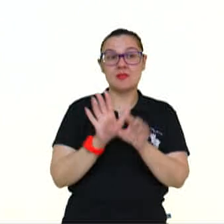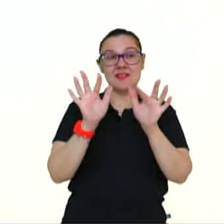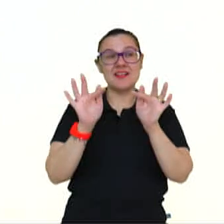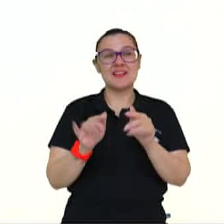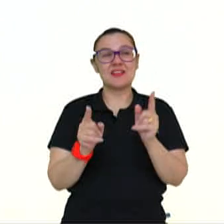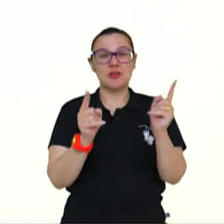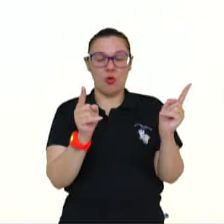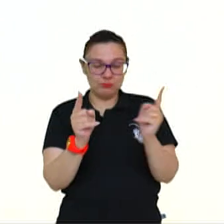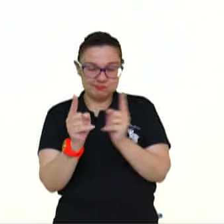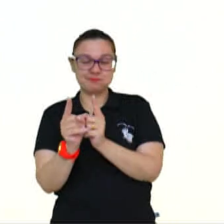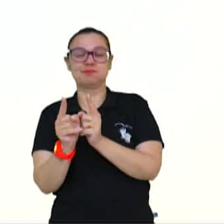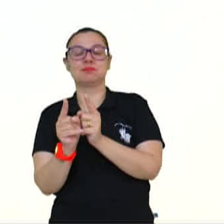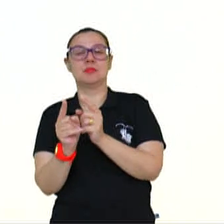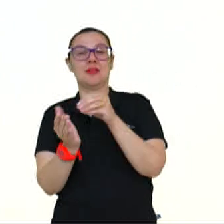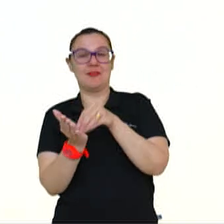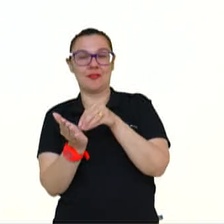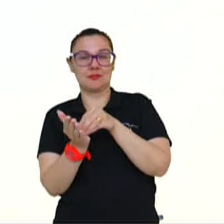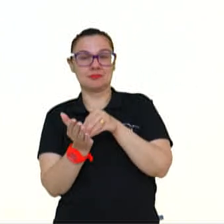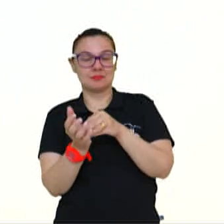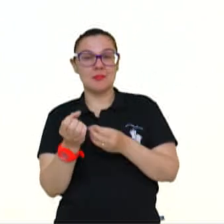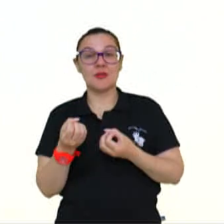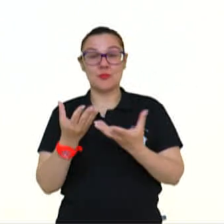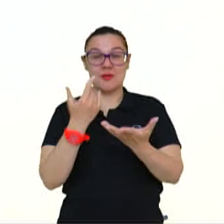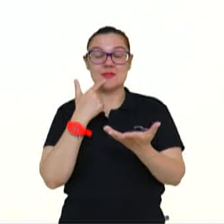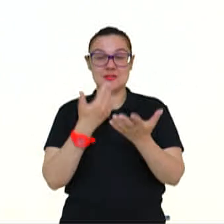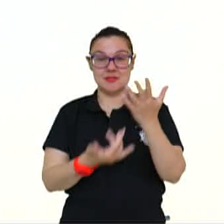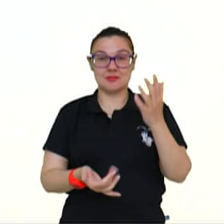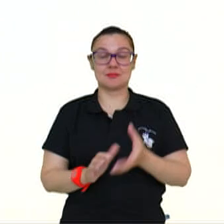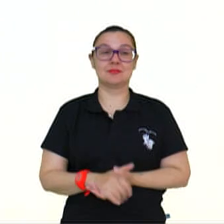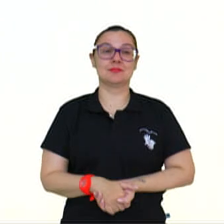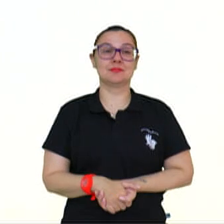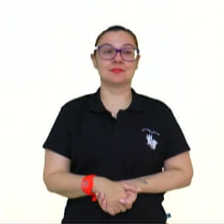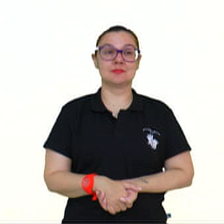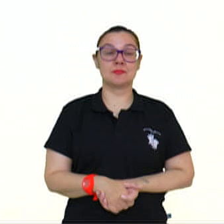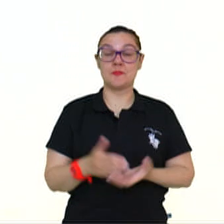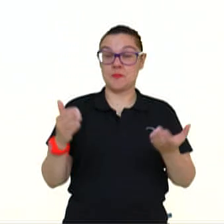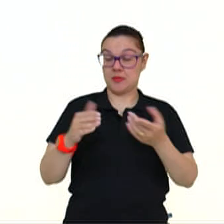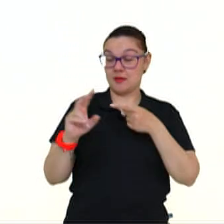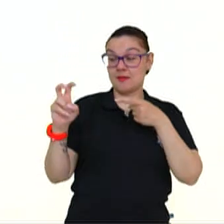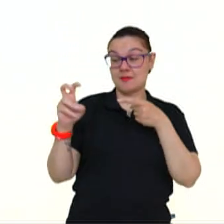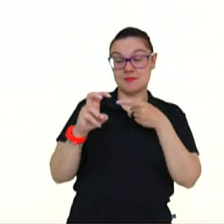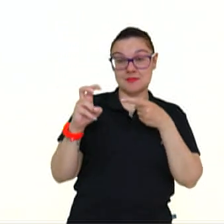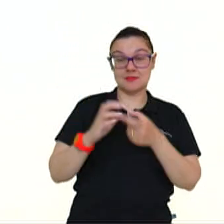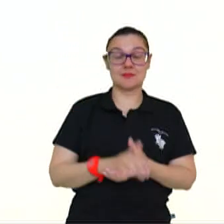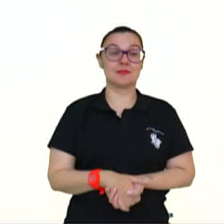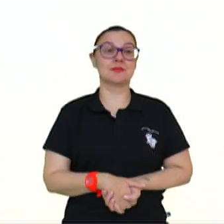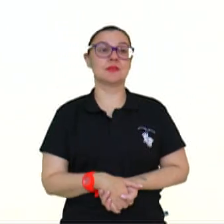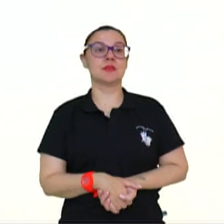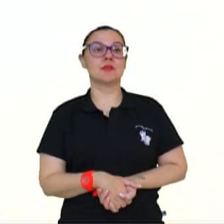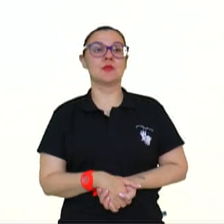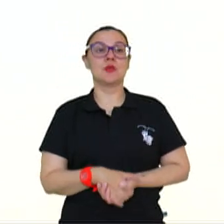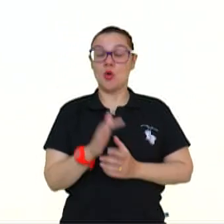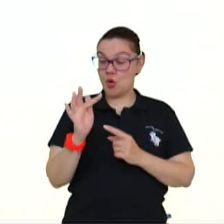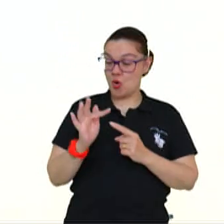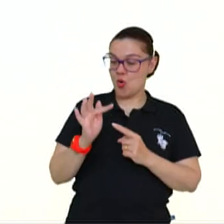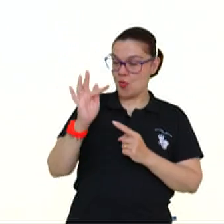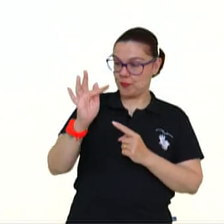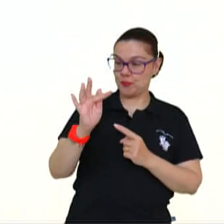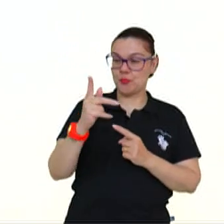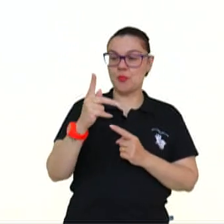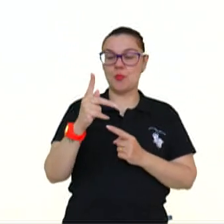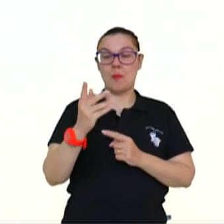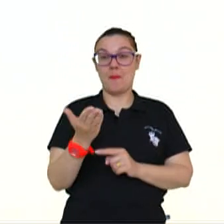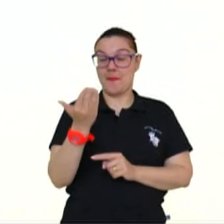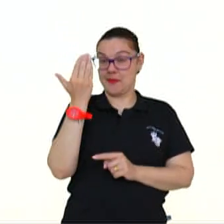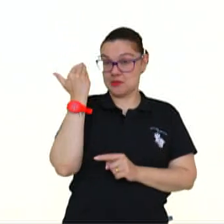momento, sensibilizar as pessoas para que elas doem sangue, certo? Vamos para a nossa atividade 5, meus amigos. O futuro do pretérito é um tempo